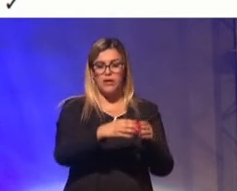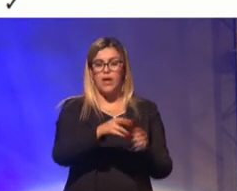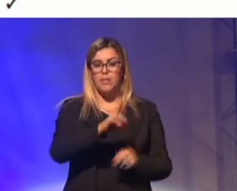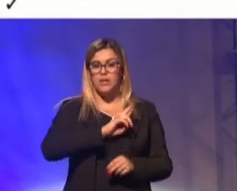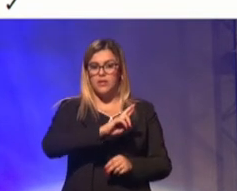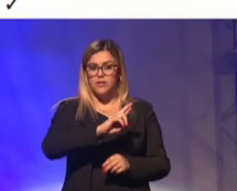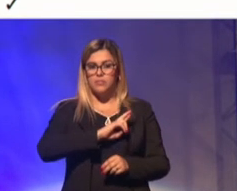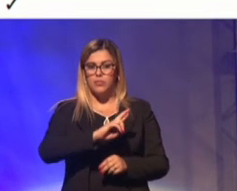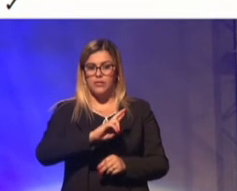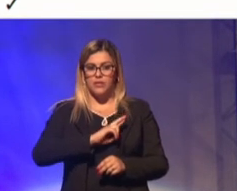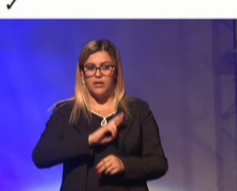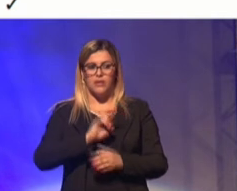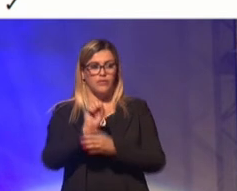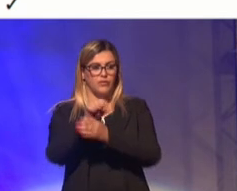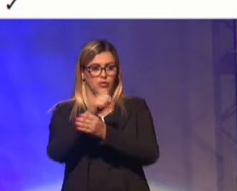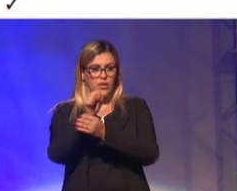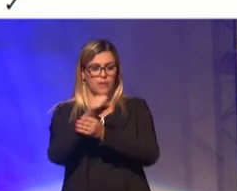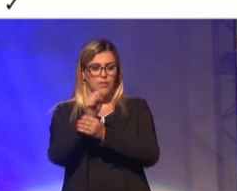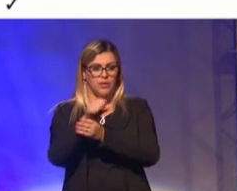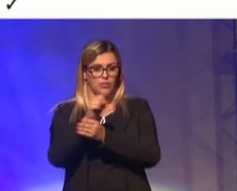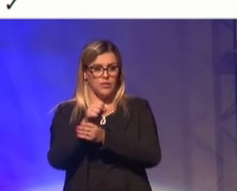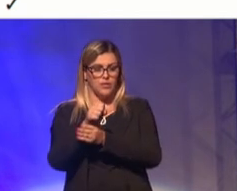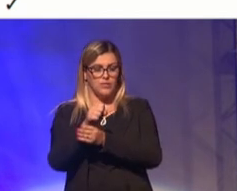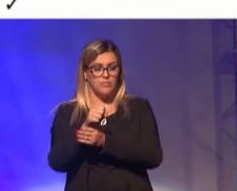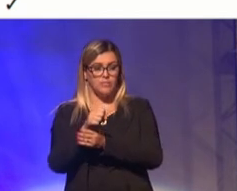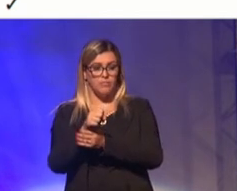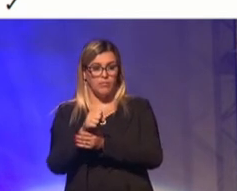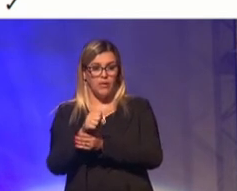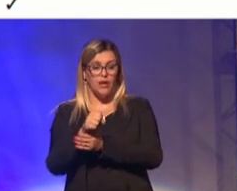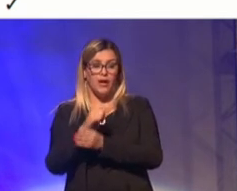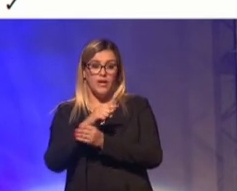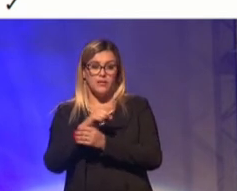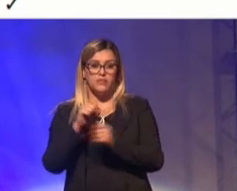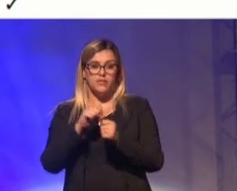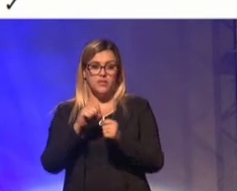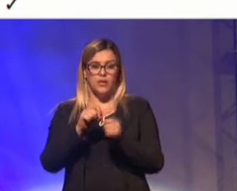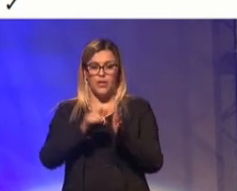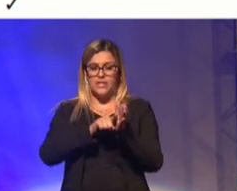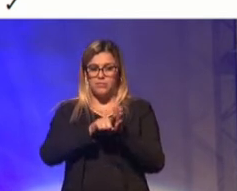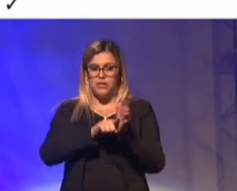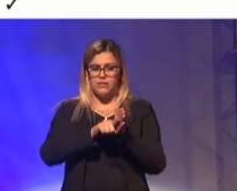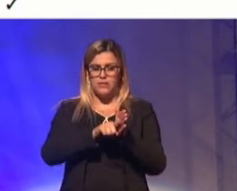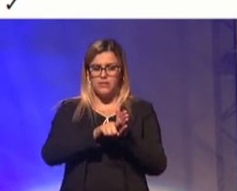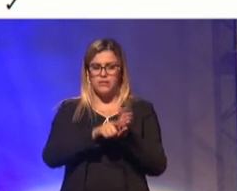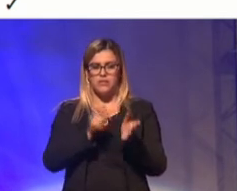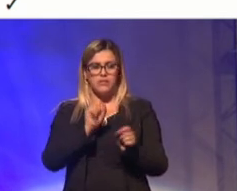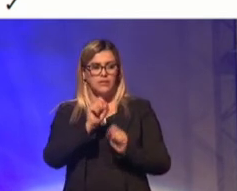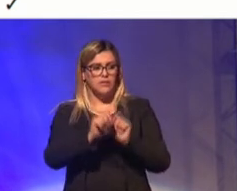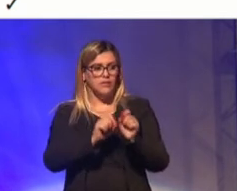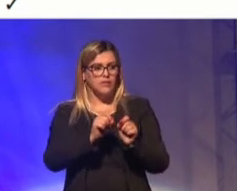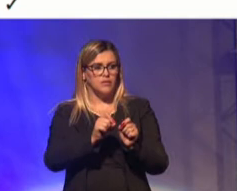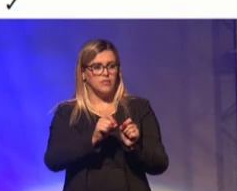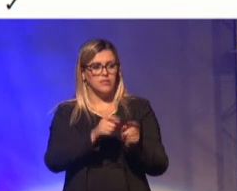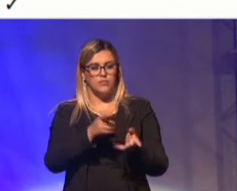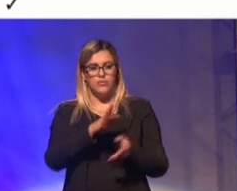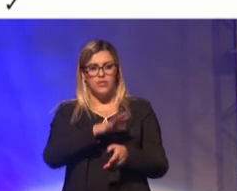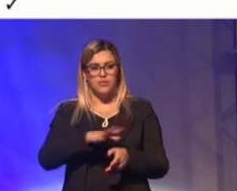essas respostas, são fisioterapeutas. Aqui eles pegaram esses estudos, que ali estão listados,